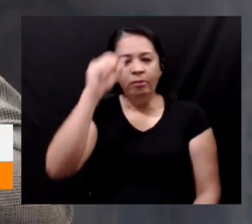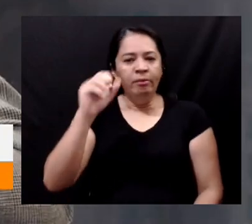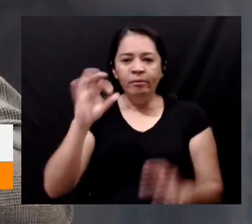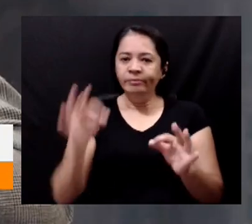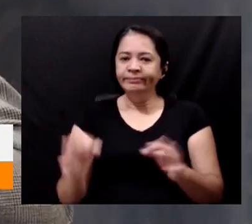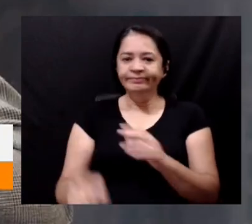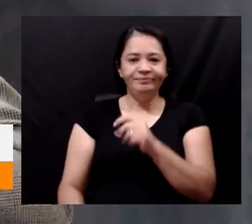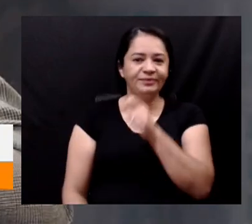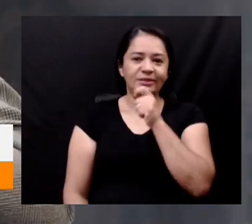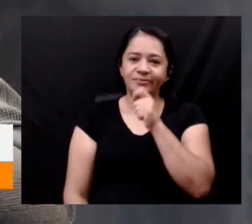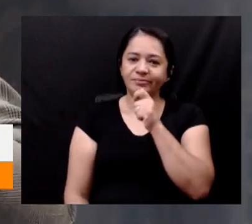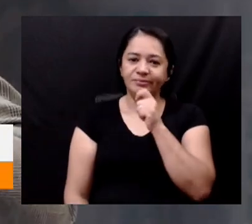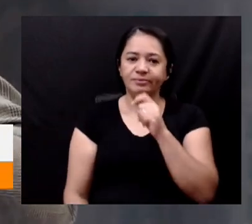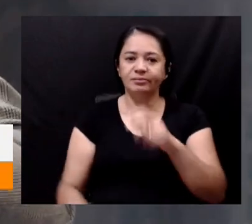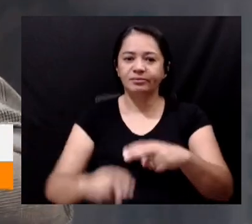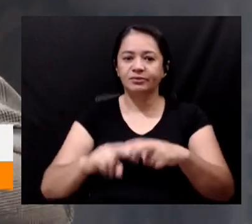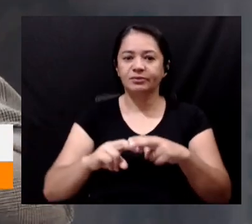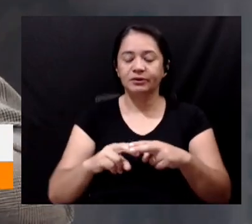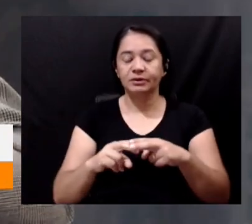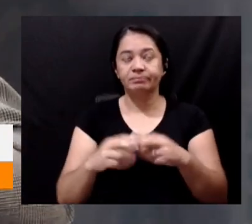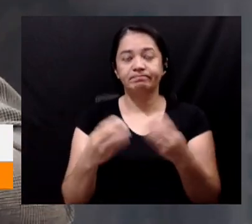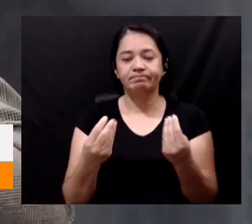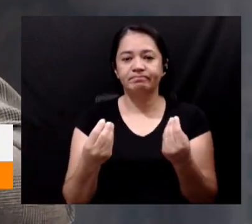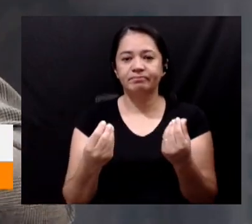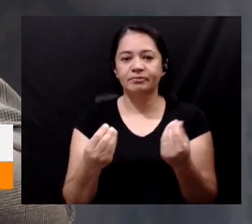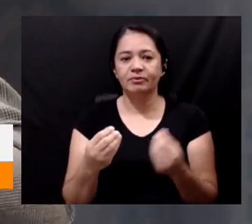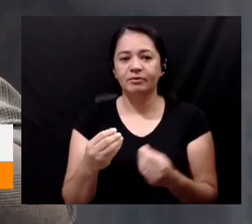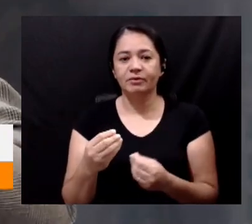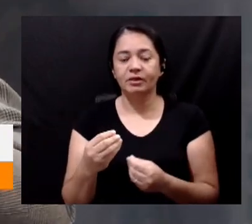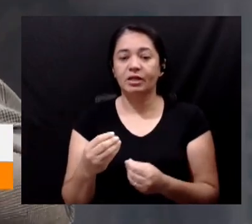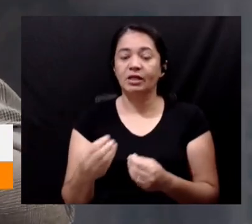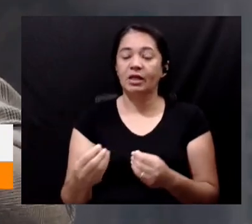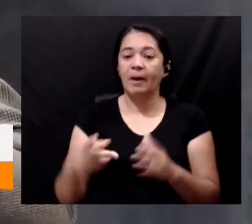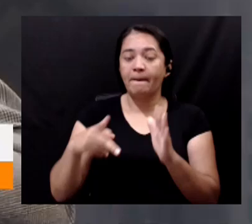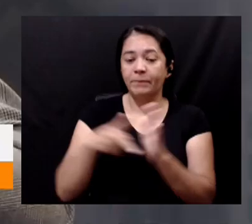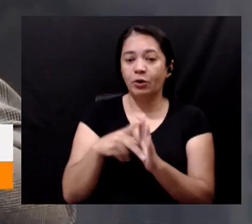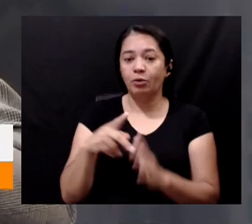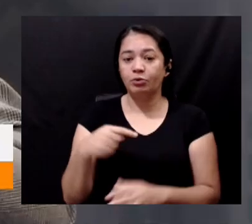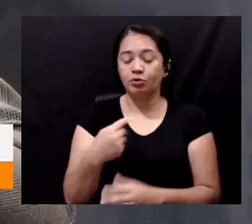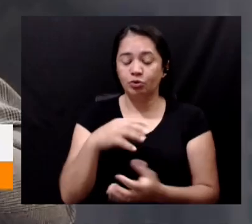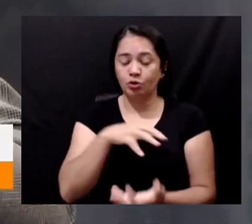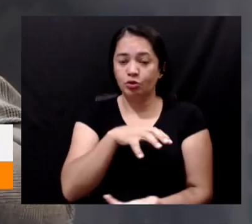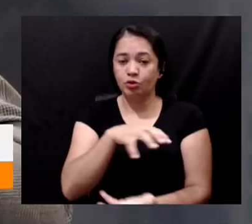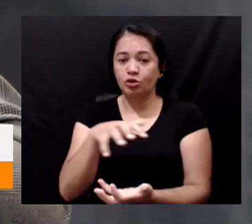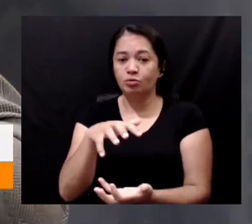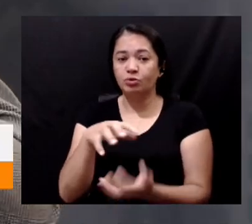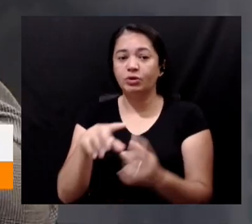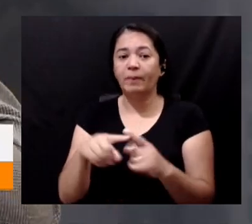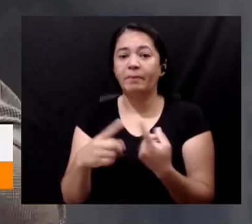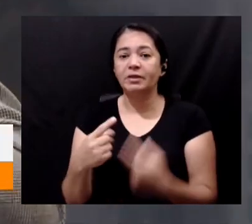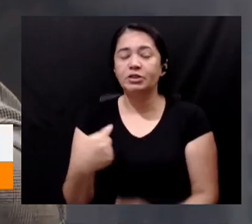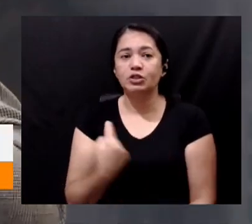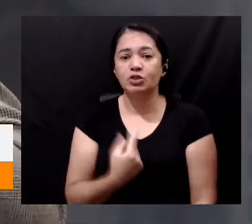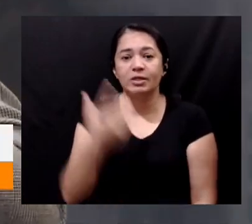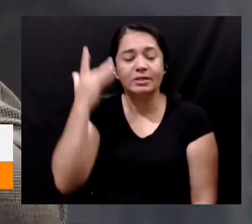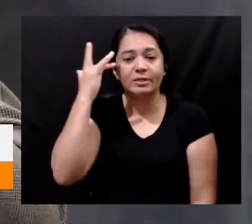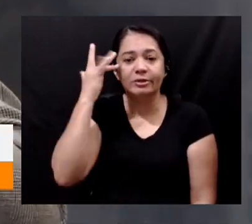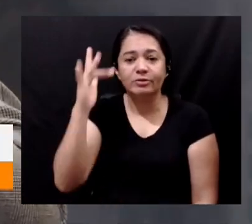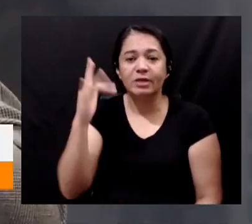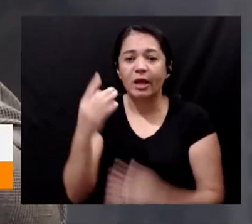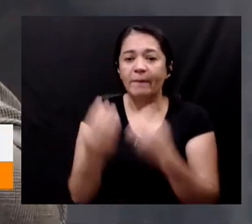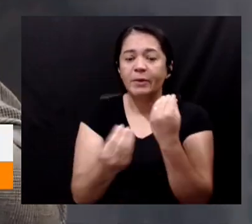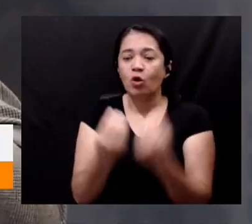algo que está no nosso universo, do qual a gente ainda nem lidou. Então existe todo um contexto